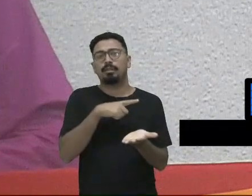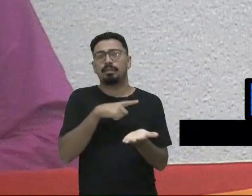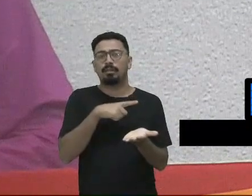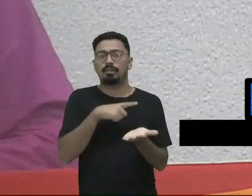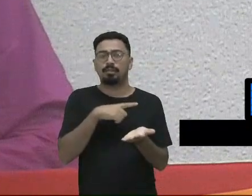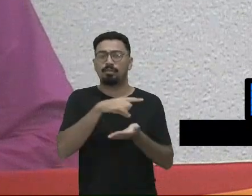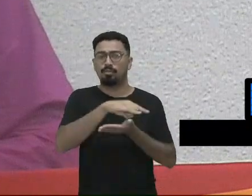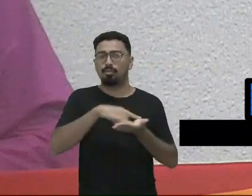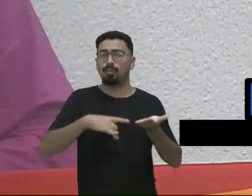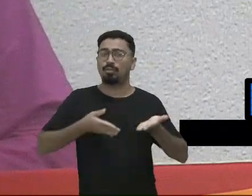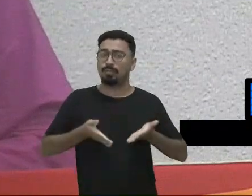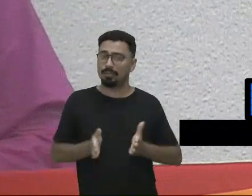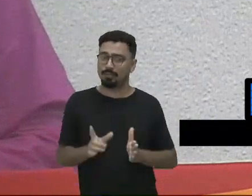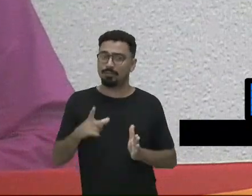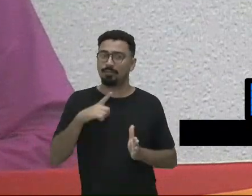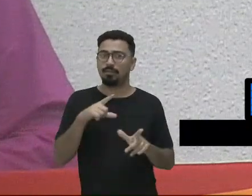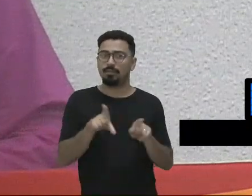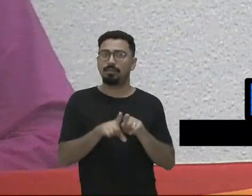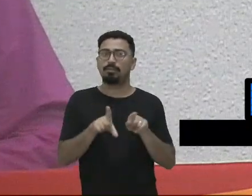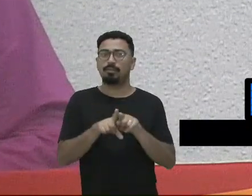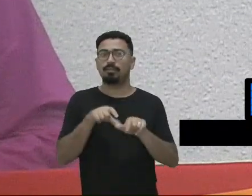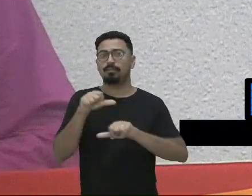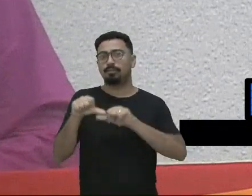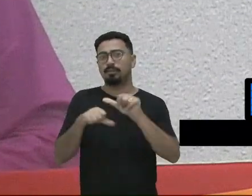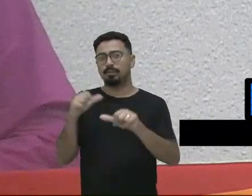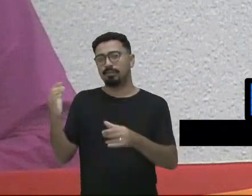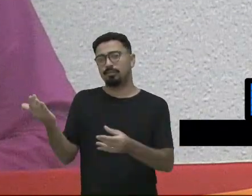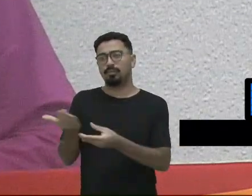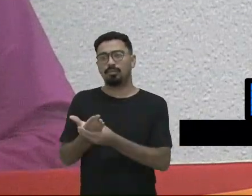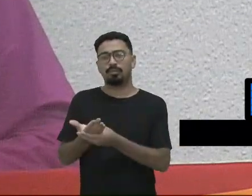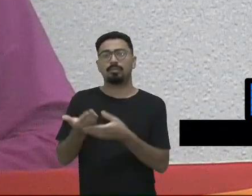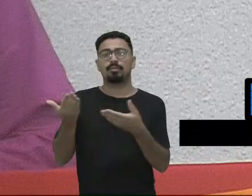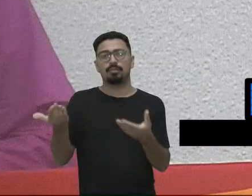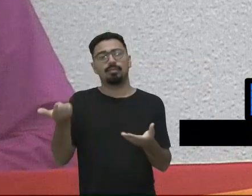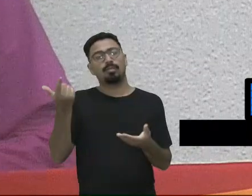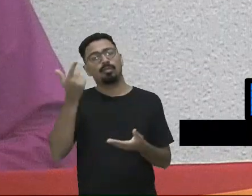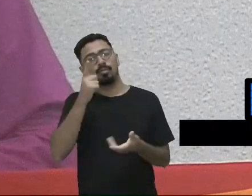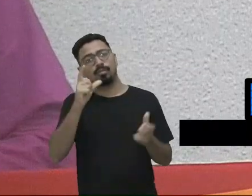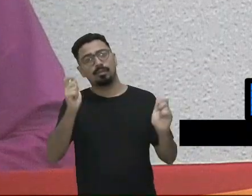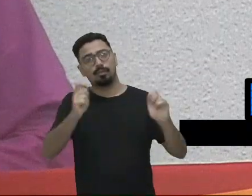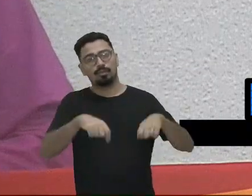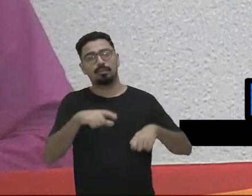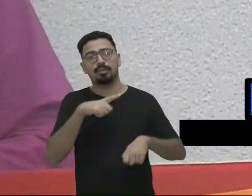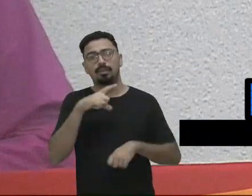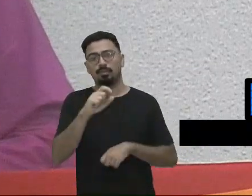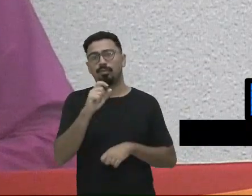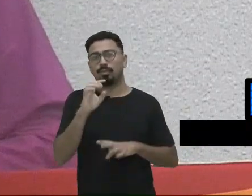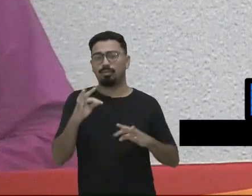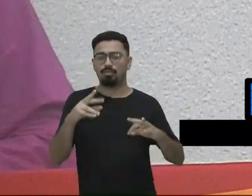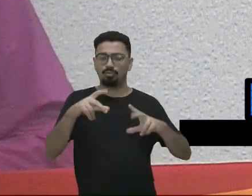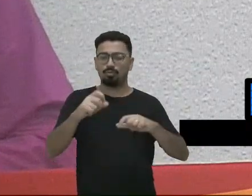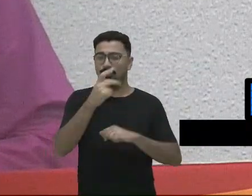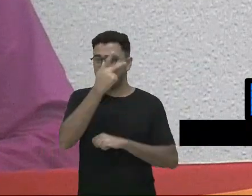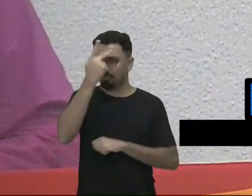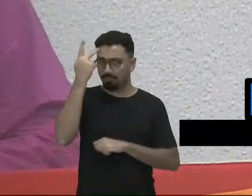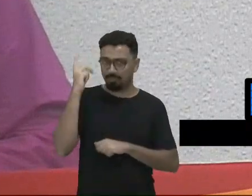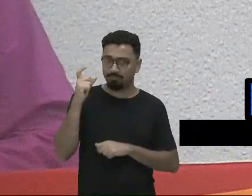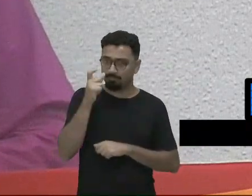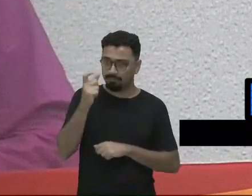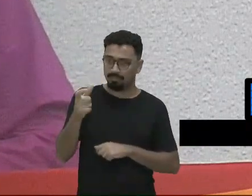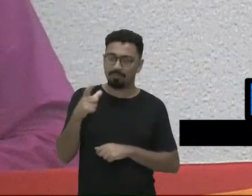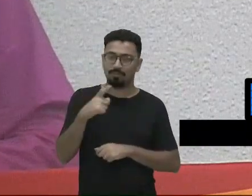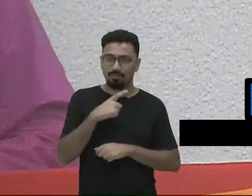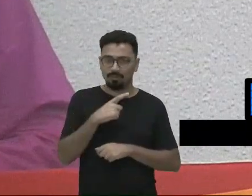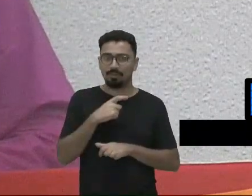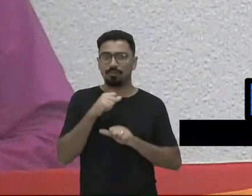registro civil, de forma extrajudicial. Então, é possível, por exemplo, para todas as pessoas que tenham interesse,